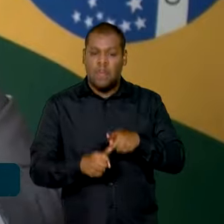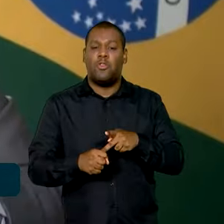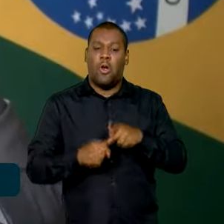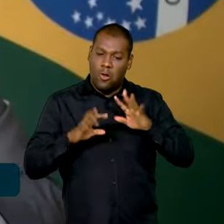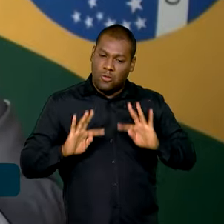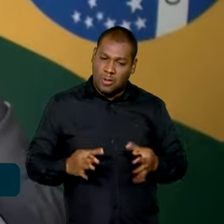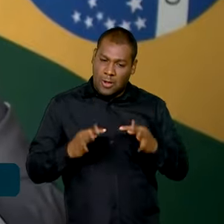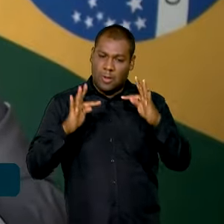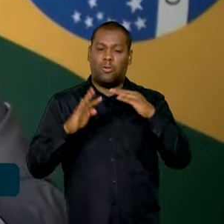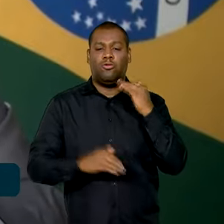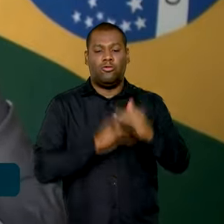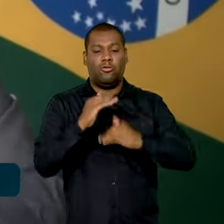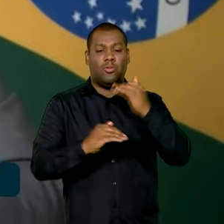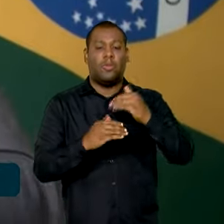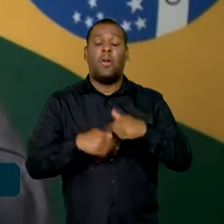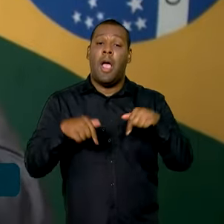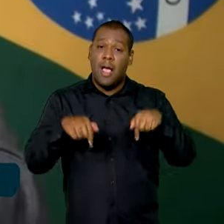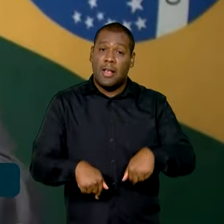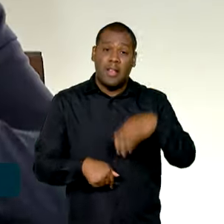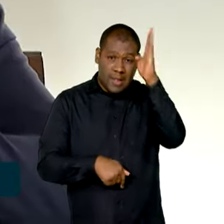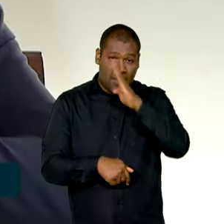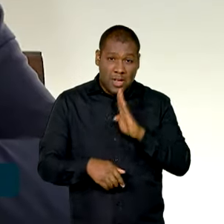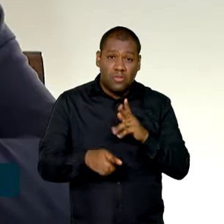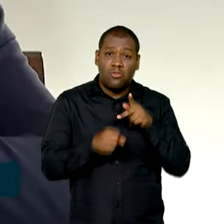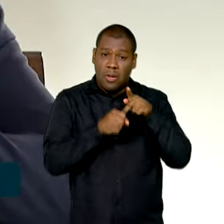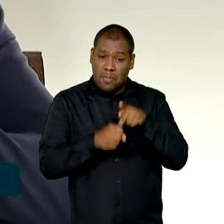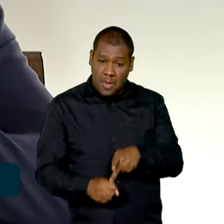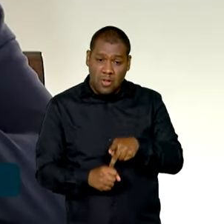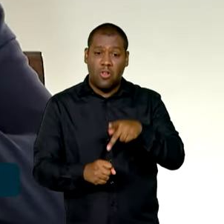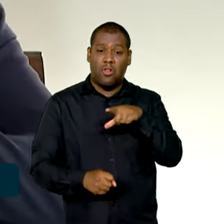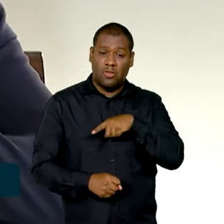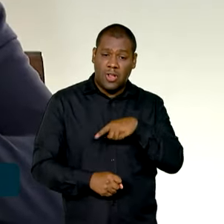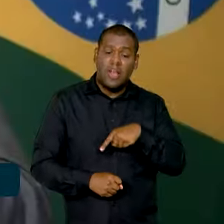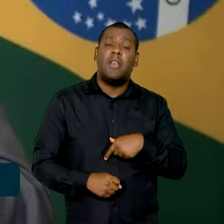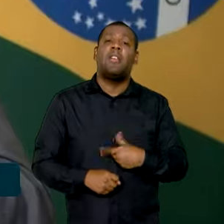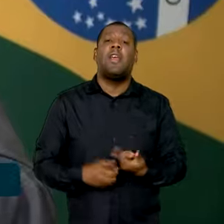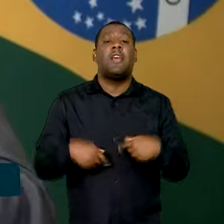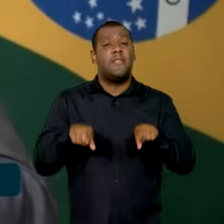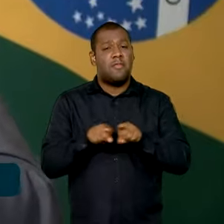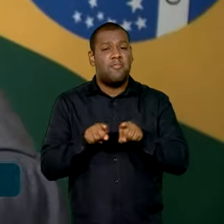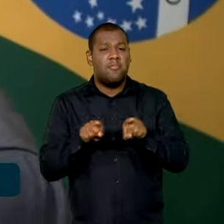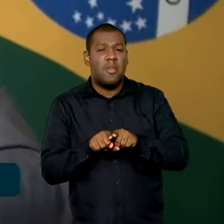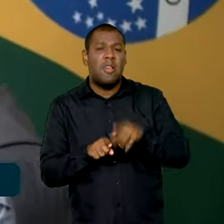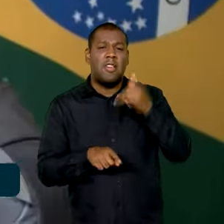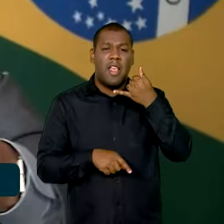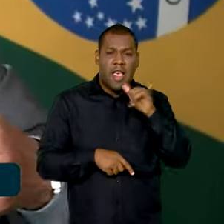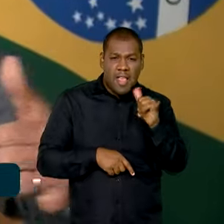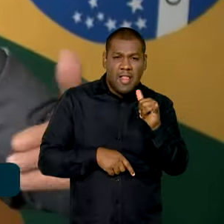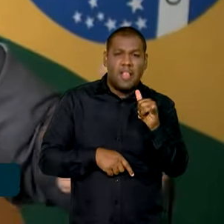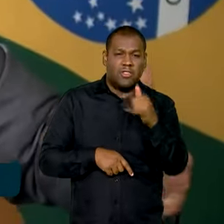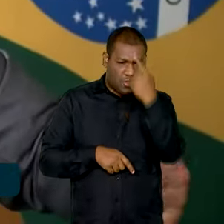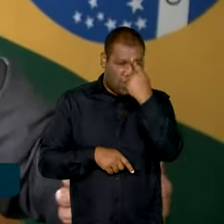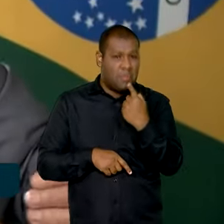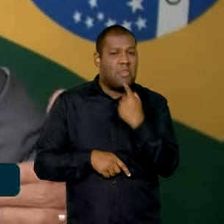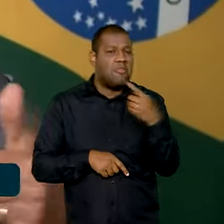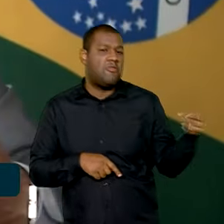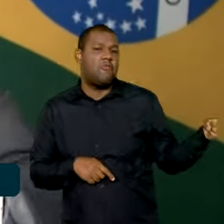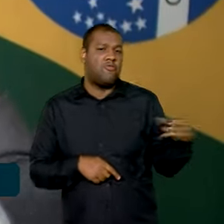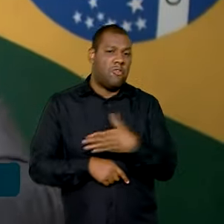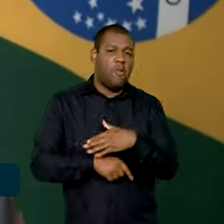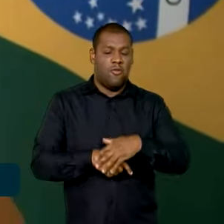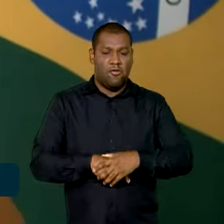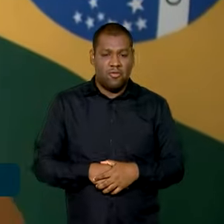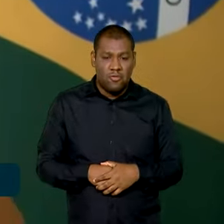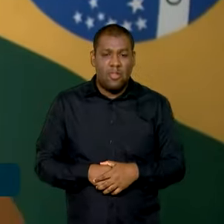o Brasil ainda tem muito petróleo. E a gente está entrando num outro tipo de energia. A gente acha que o petróleo não é mais o nosso principal.